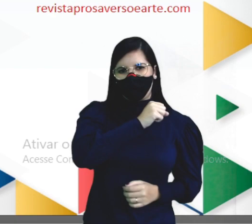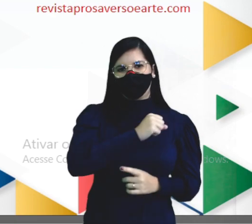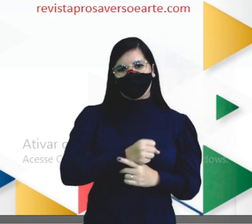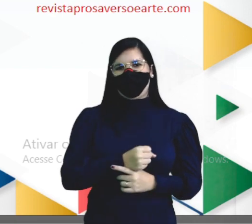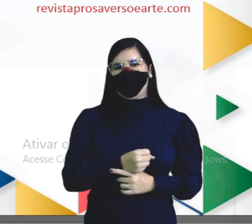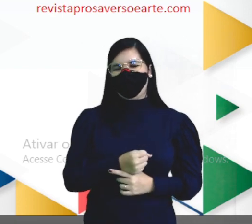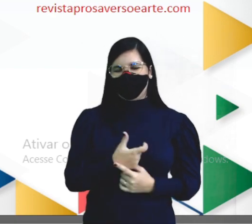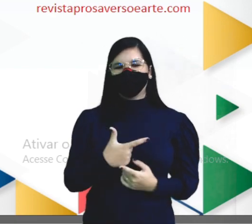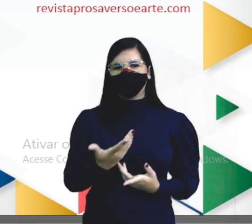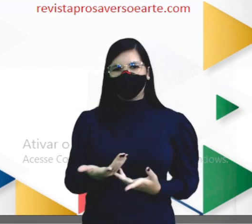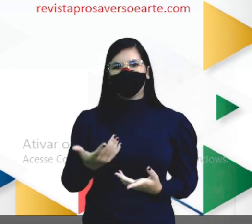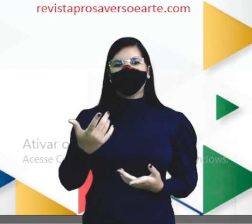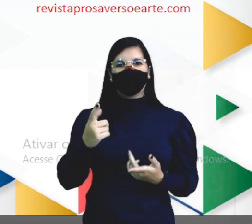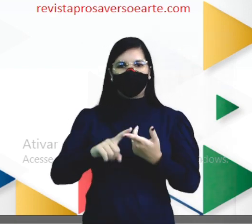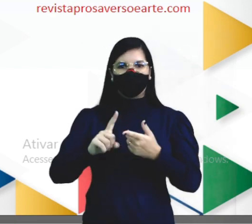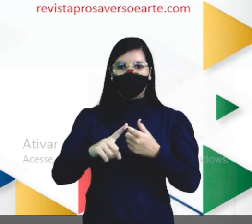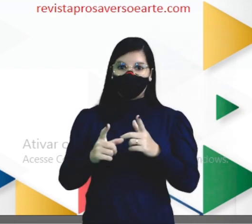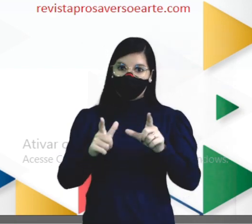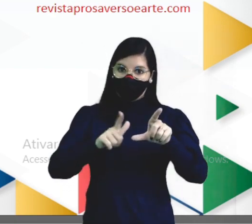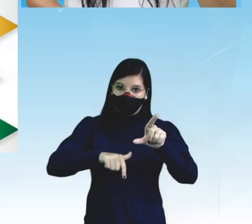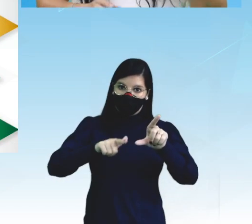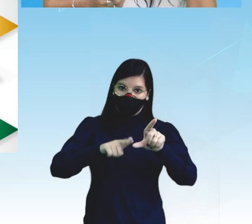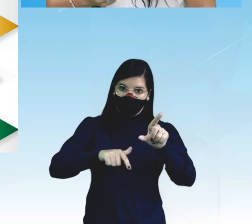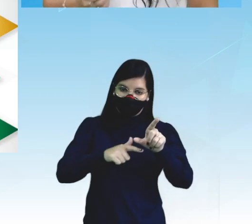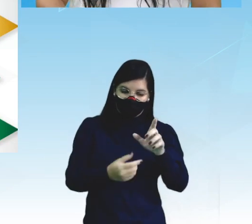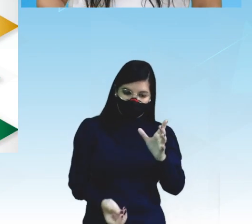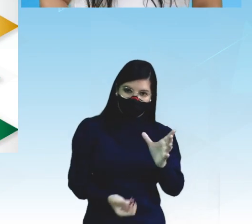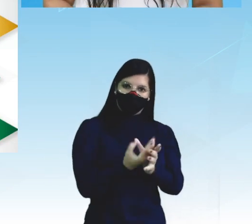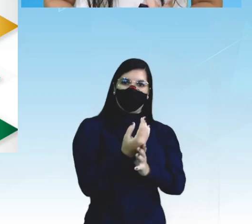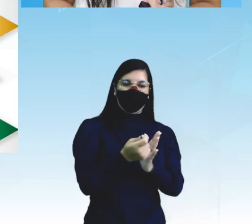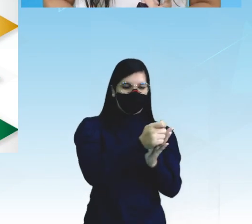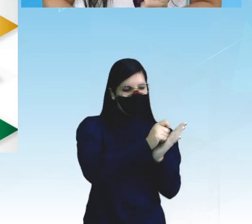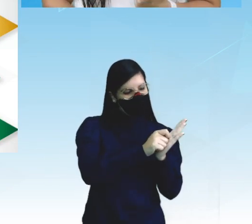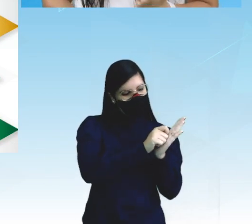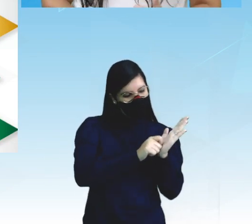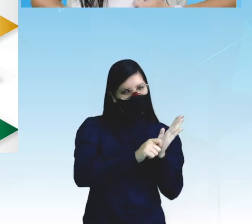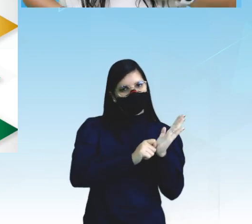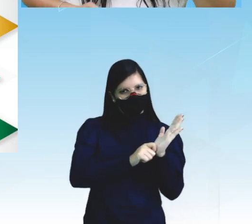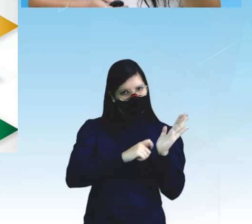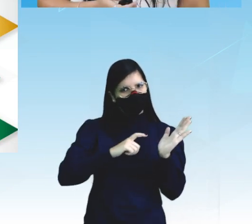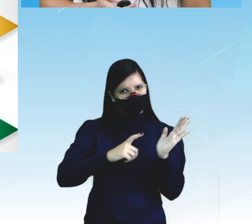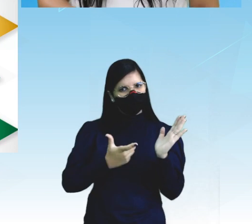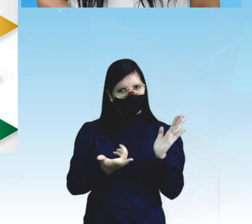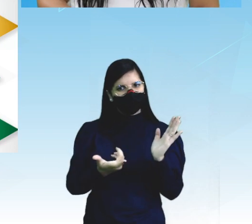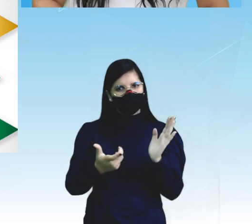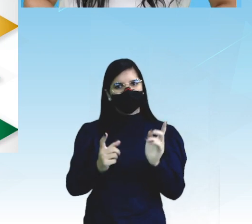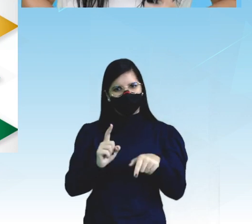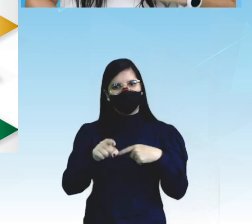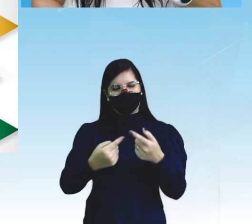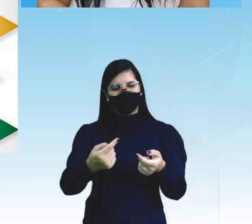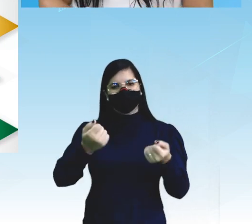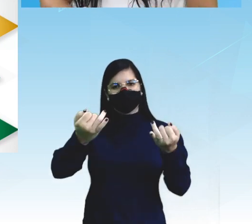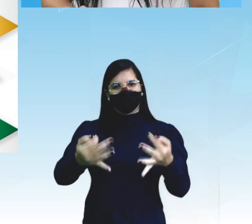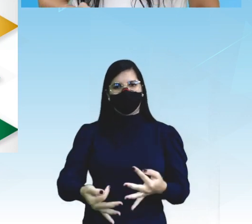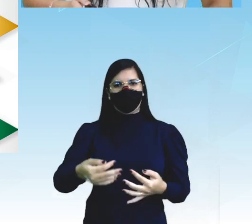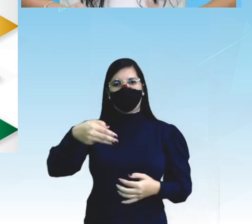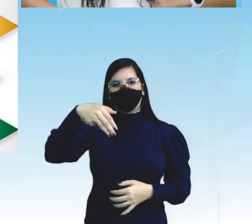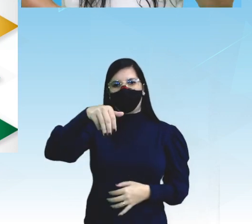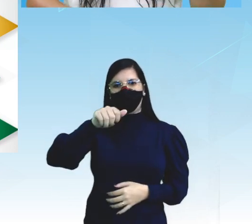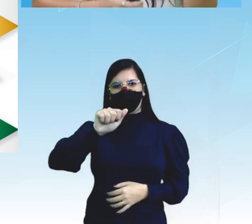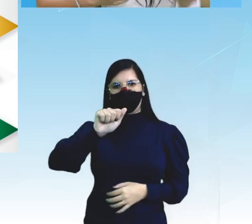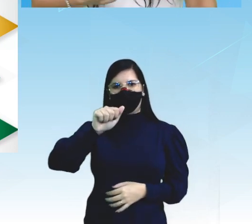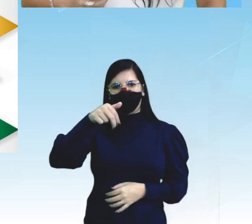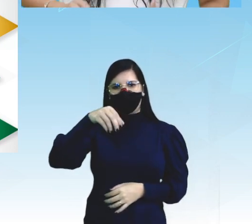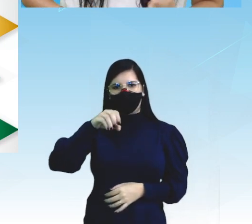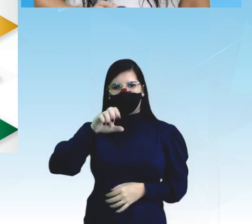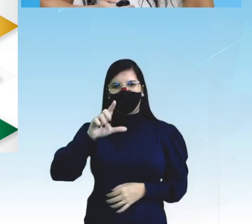E também de suas composições, né, com o Noel Rosa, que também foi um grande compositor, que a gente vai falar dele daqui a pouco, e Erivelto Martins, que também